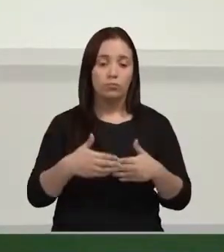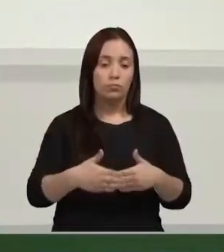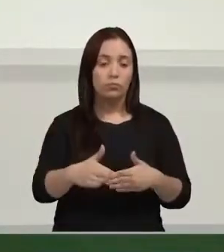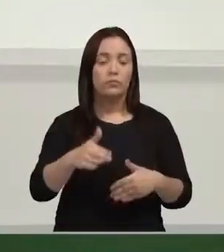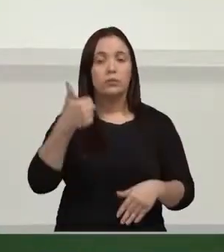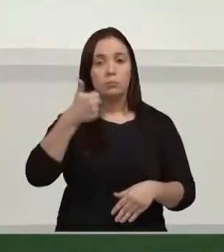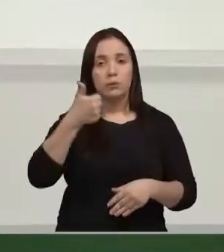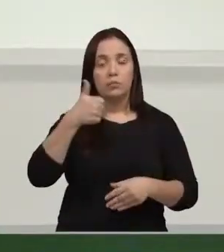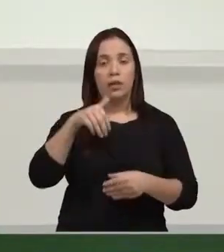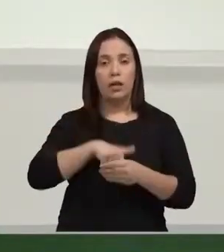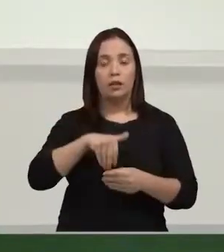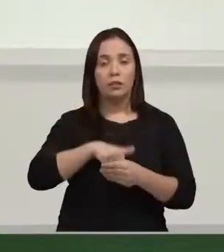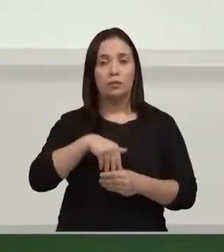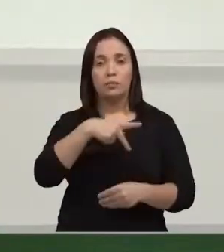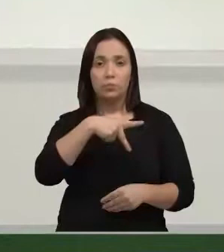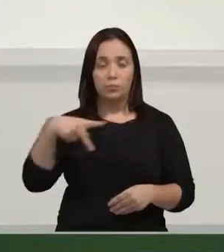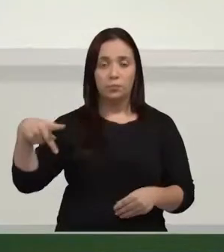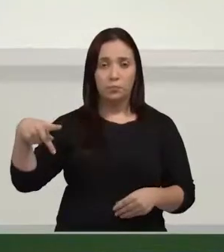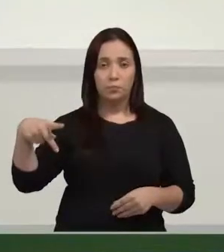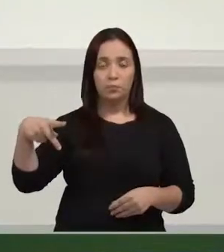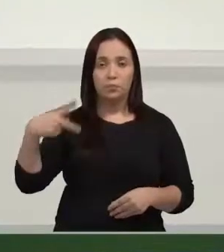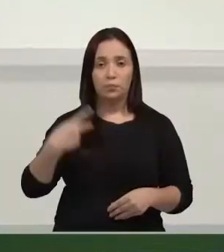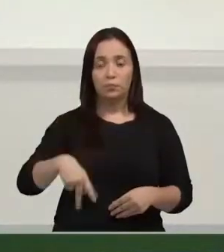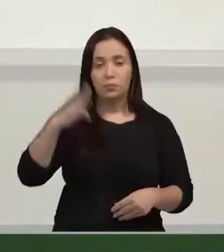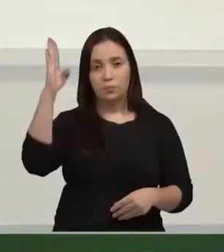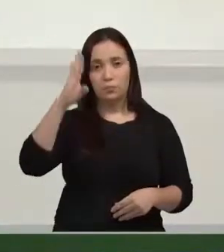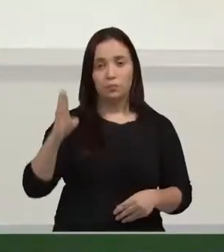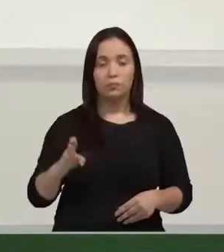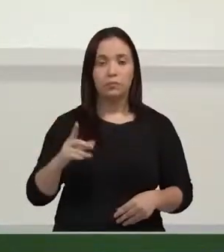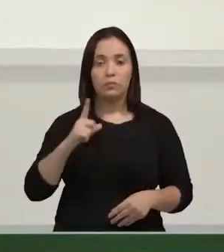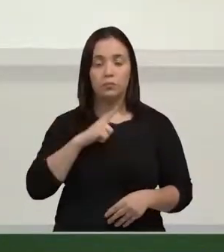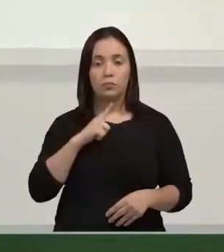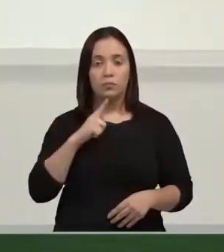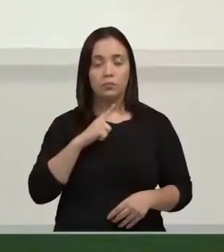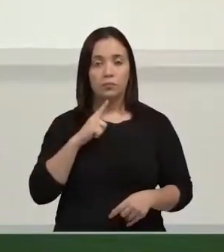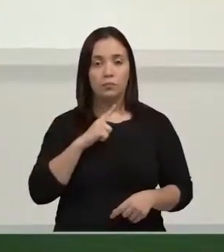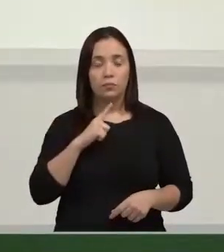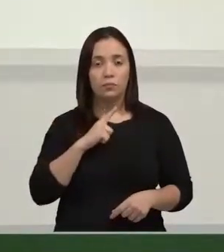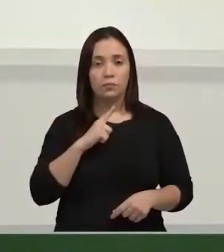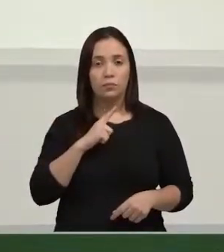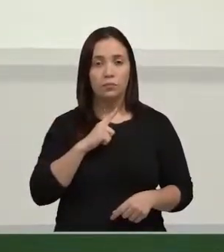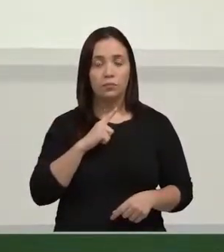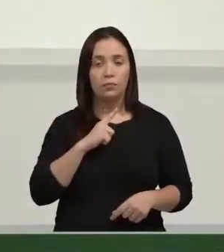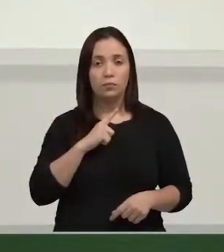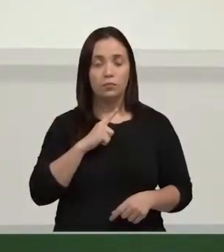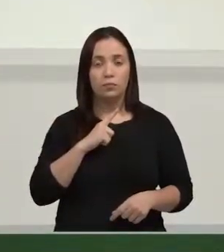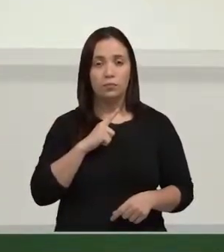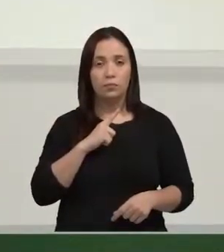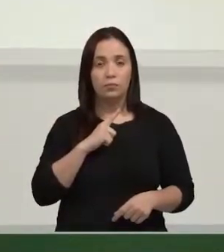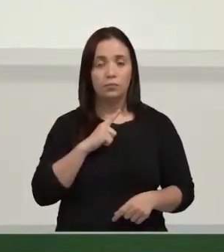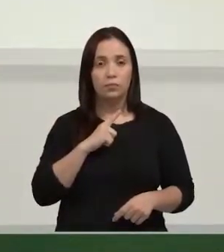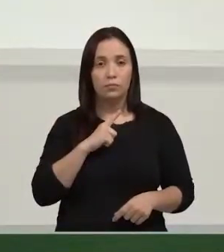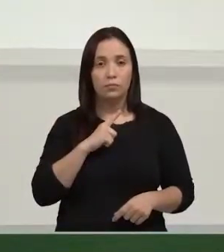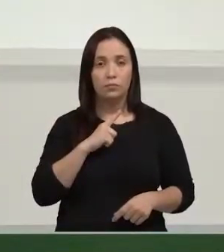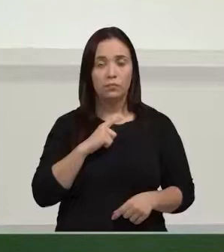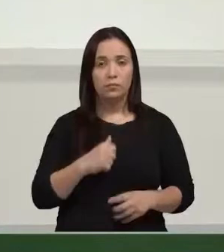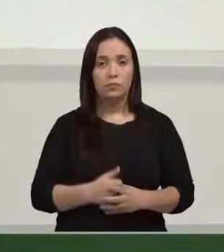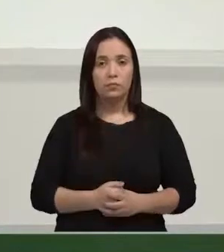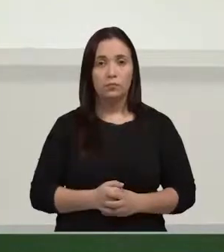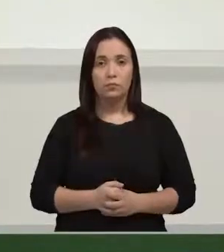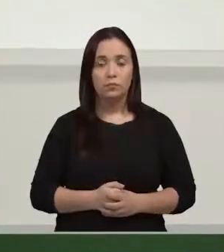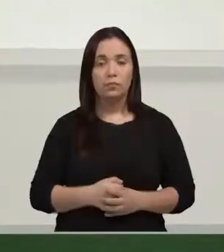hoje. Houve no tempo, mas não como hoje. Ninguém sabe se a história do palanque em